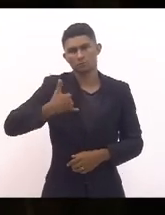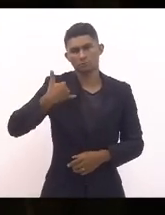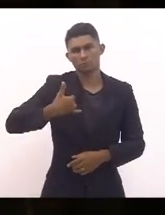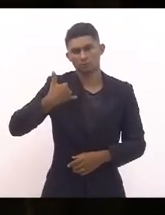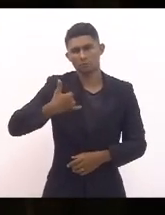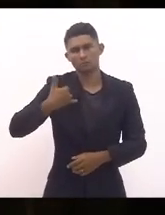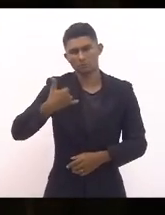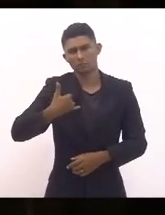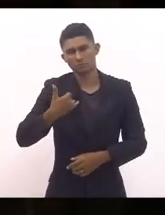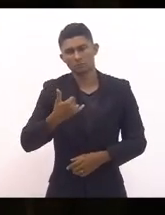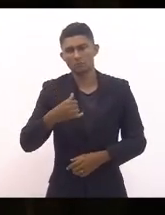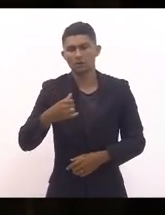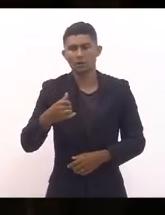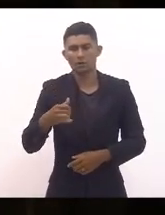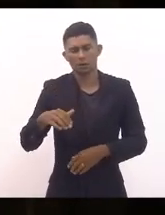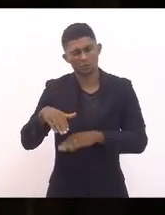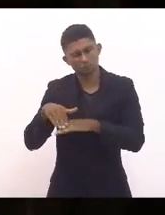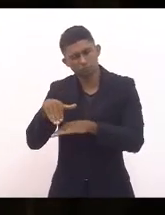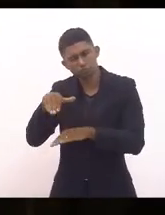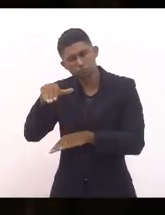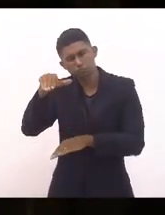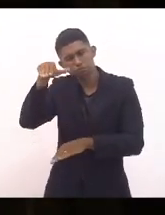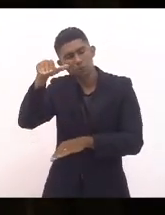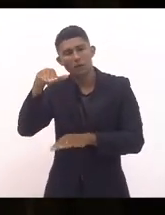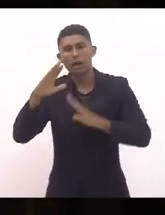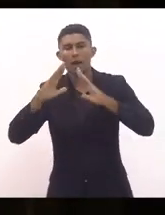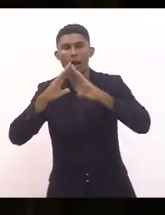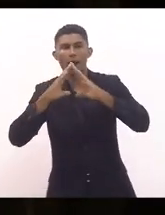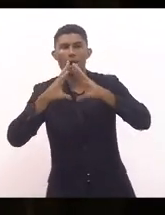evadindo de casa e, quando idade menor,